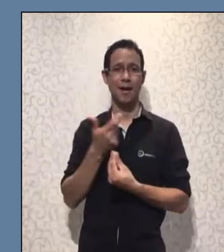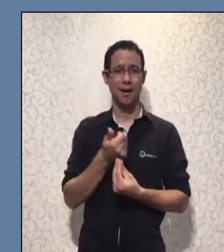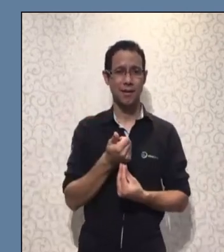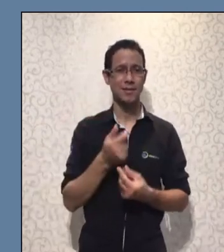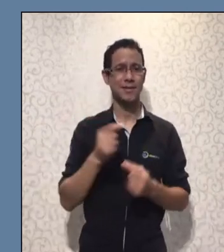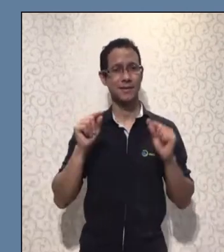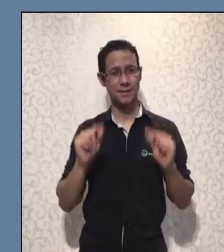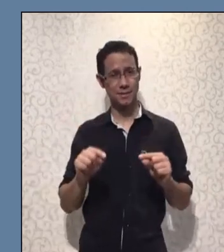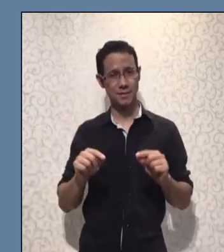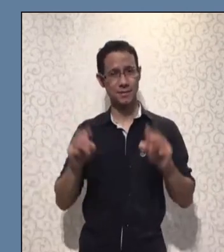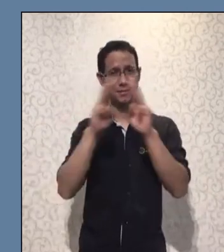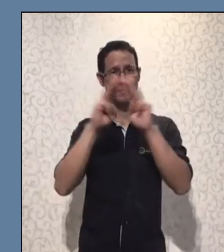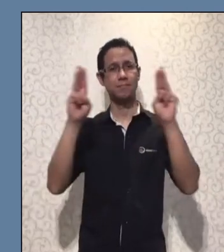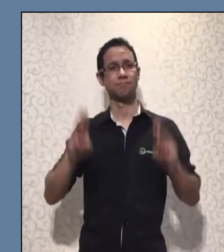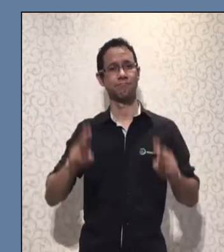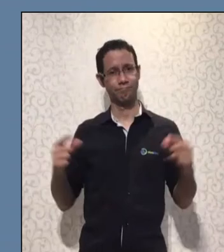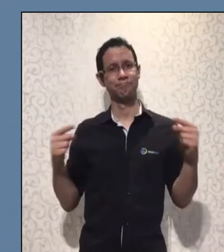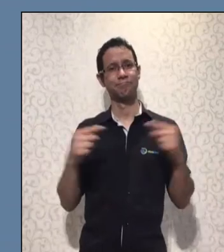disso,